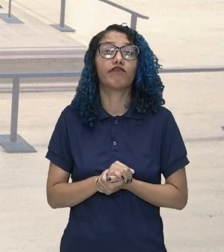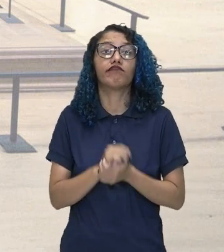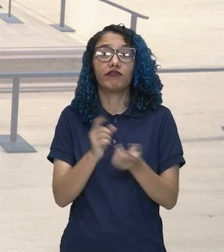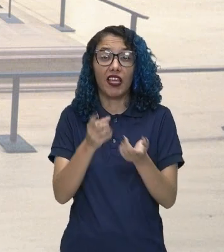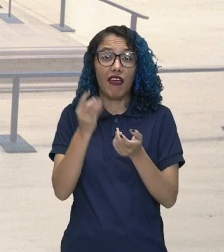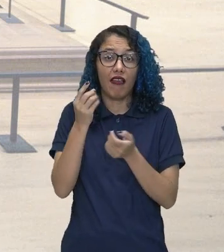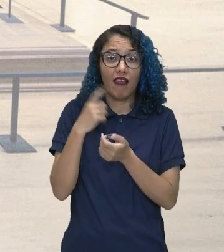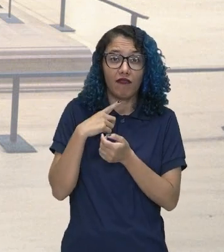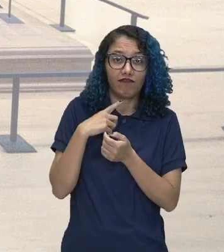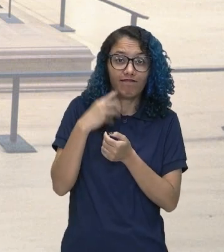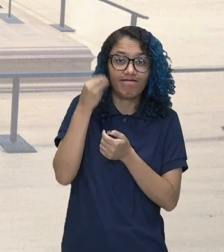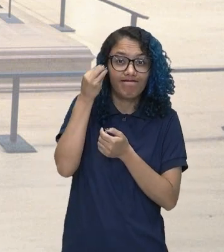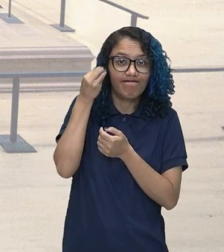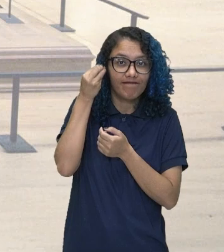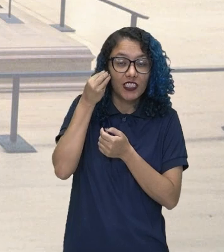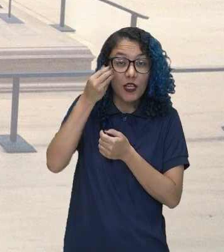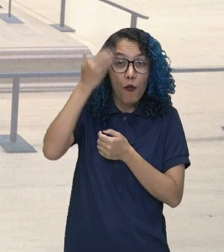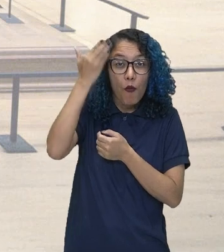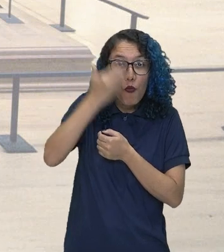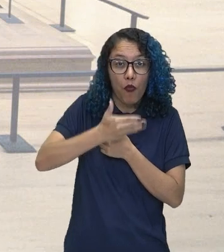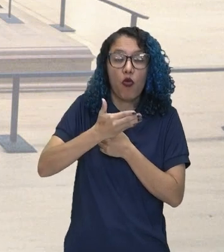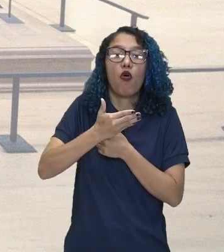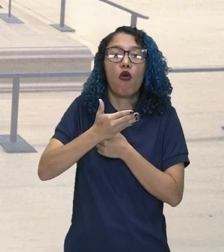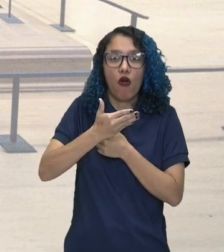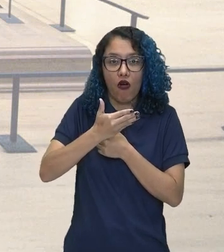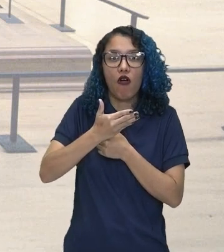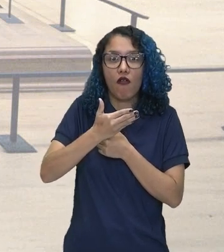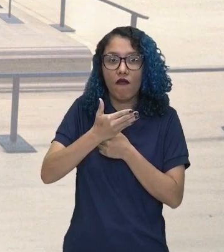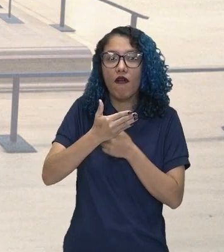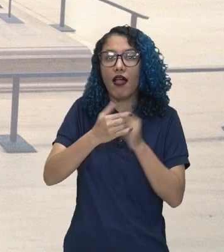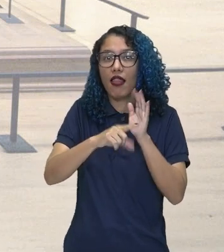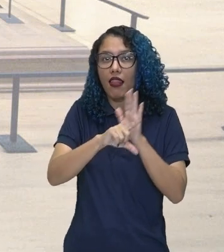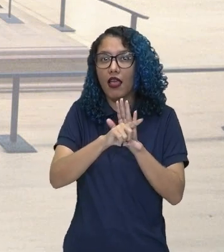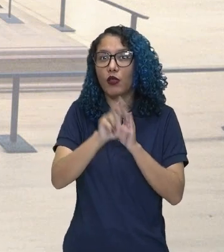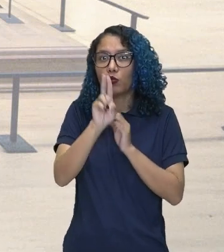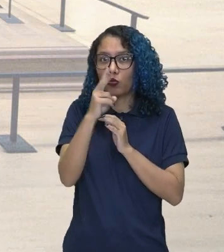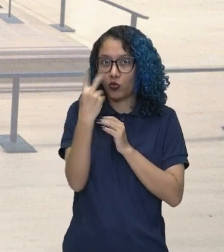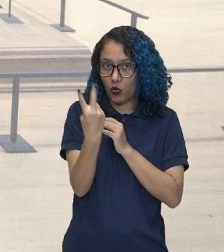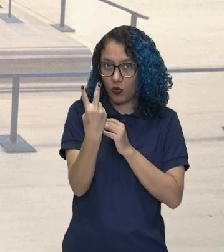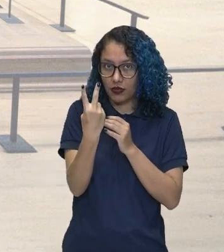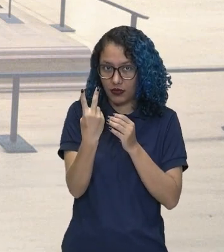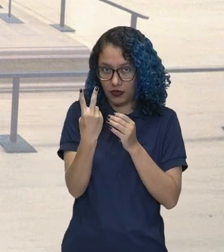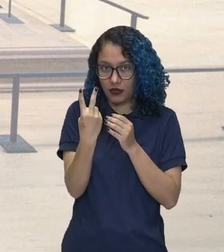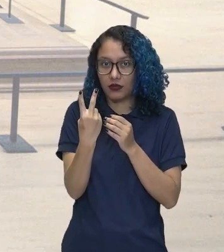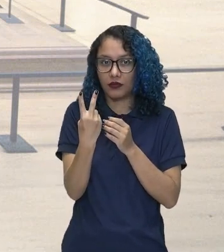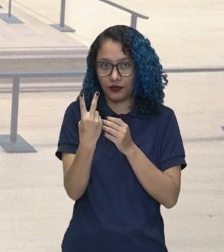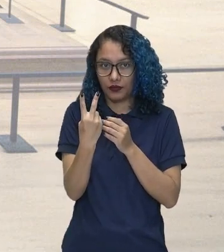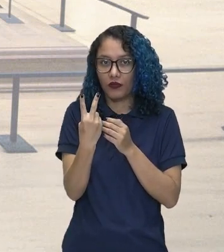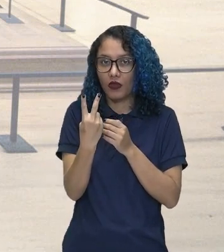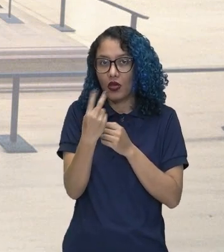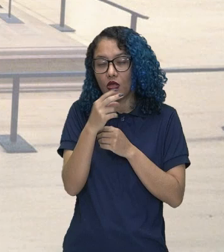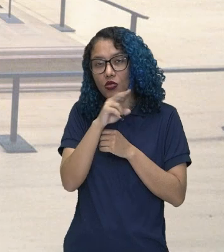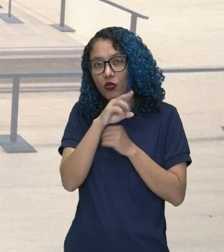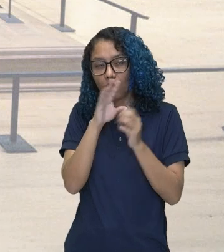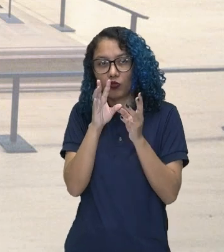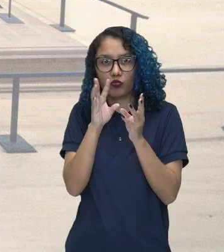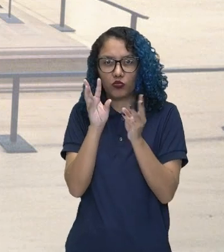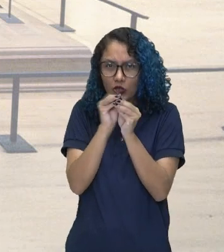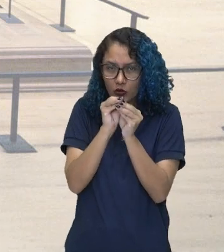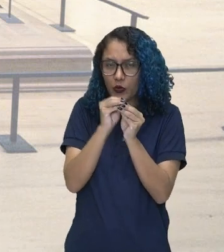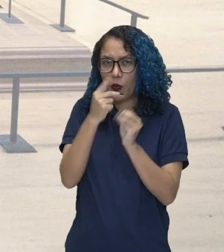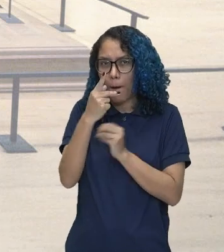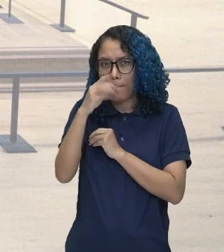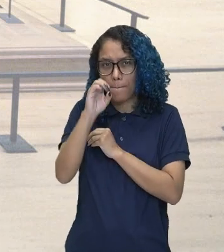vão comprovar duas leis aqui, que são chamadas de leis ponderais.